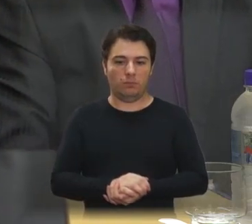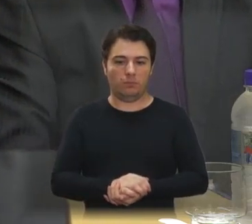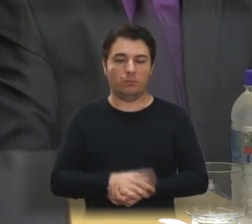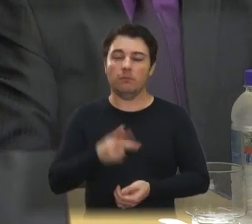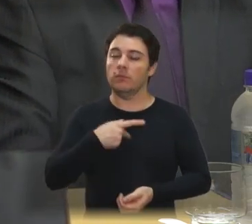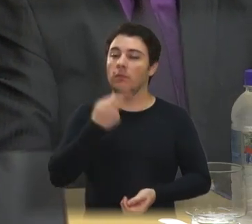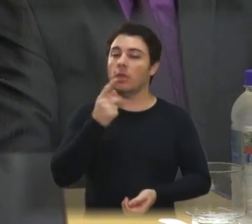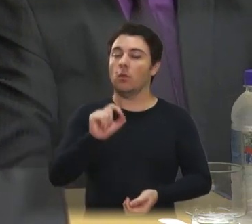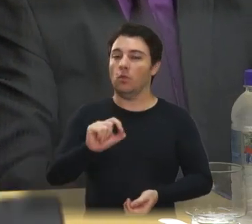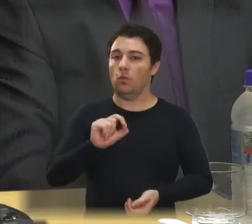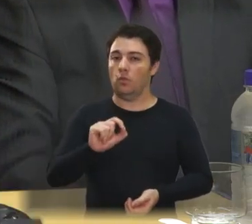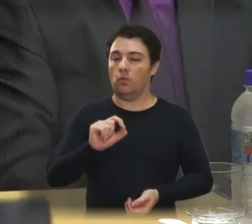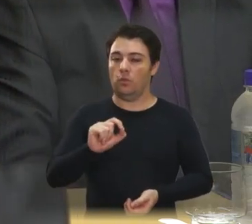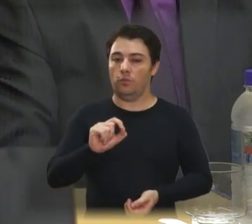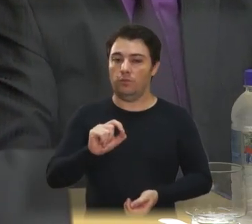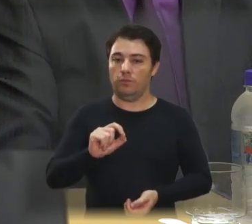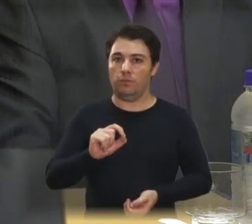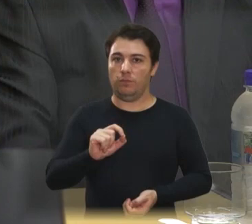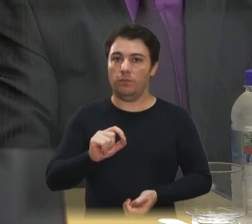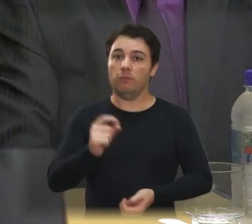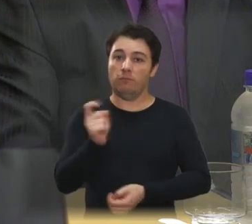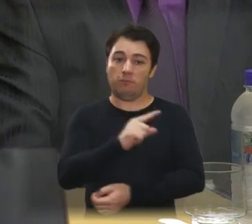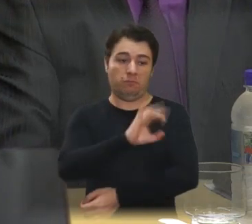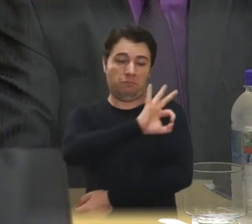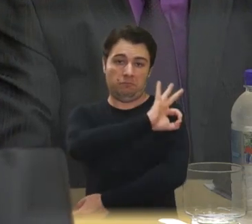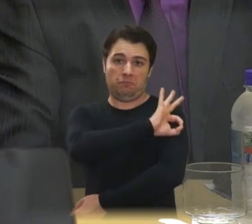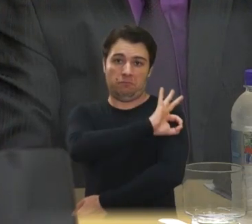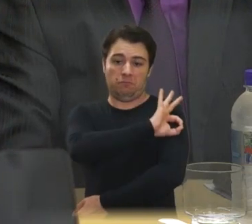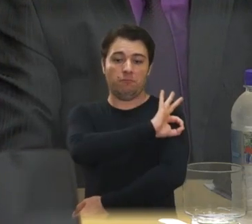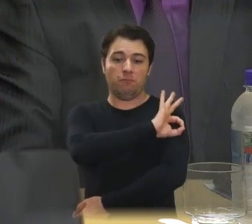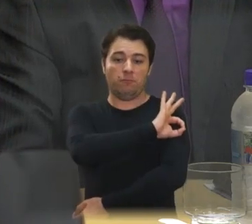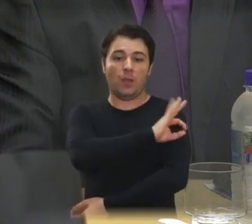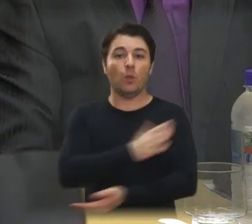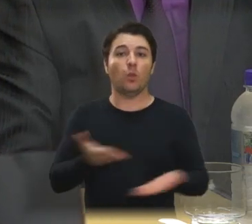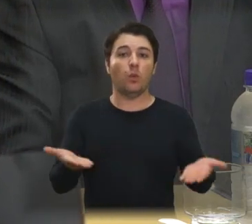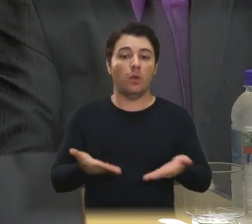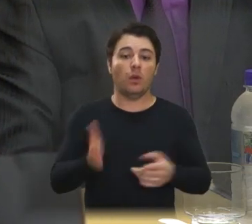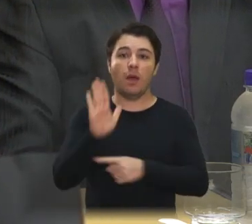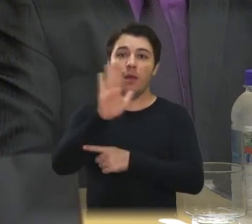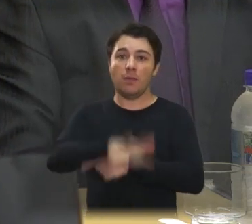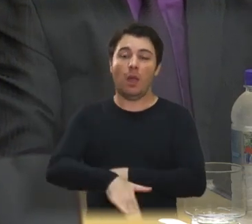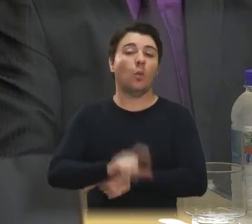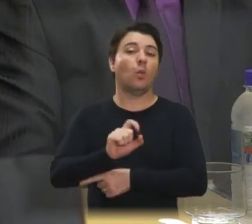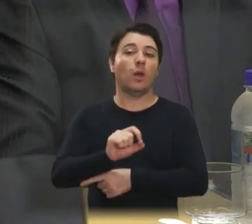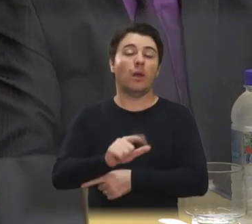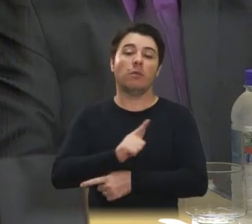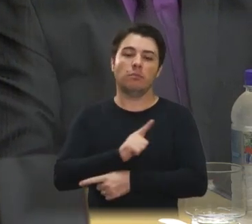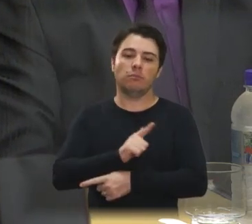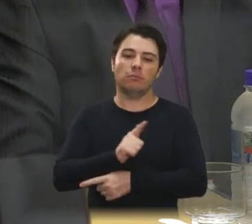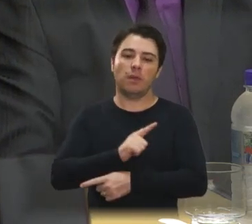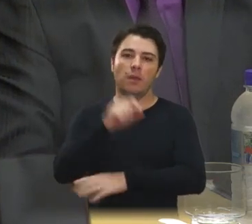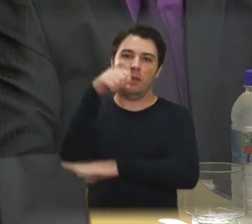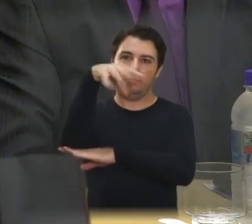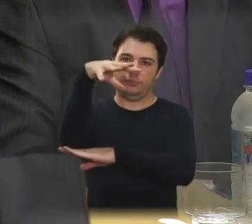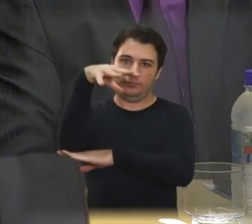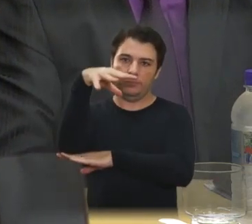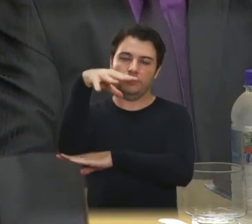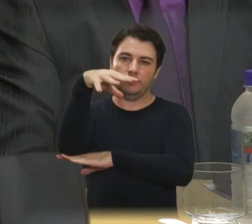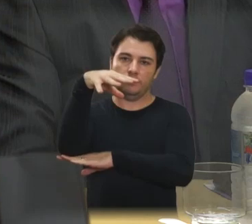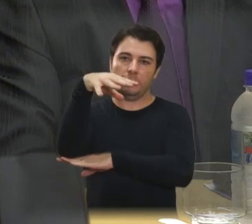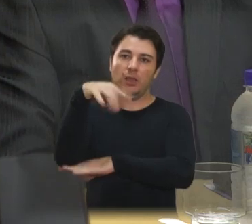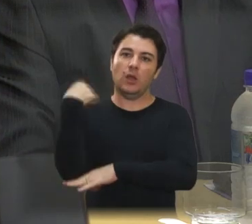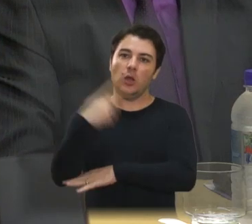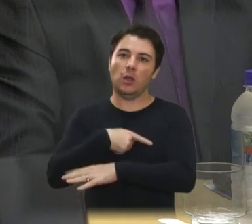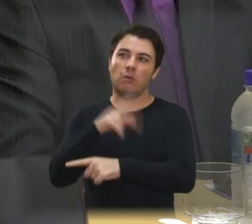eu gostaria de dizer que a com relação à prefeitura hoje a parte de iluminação a gente faz a manutenção